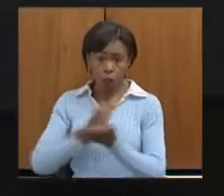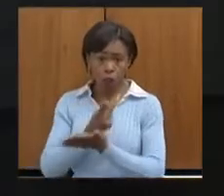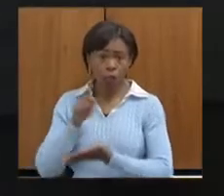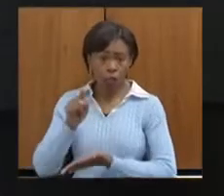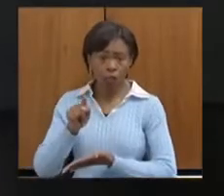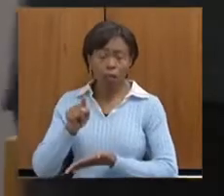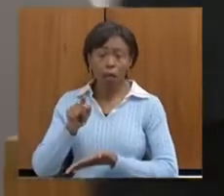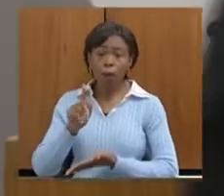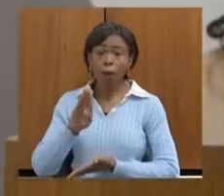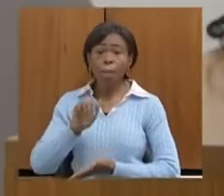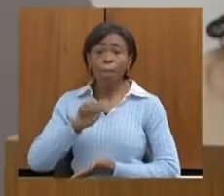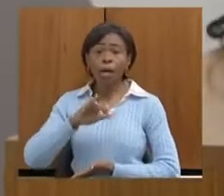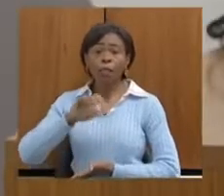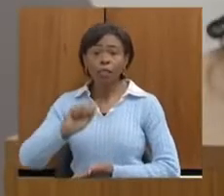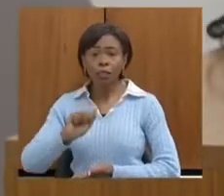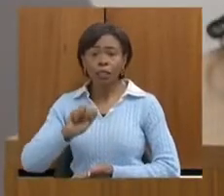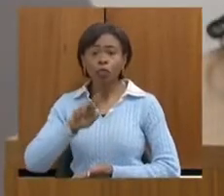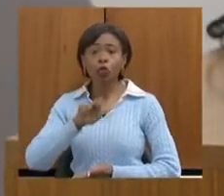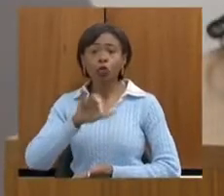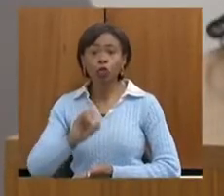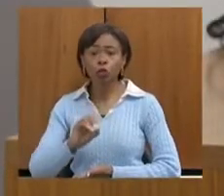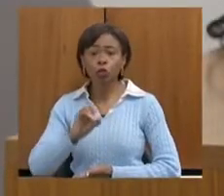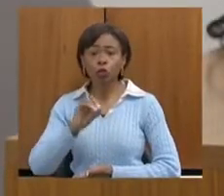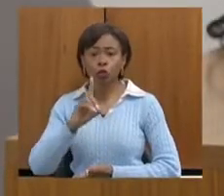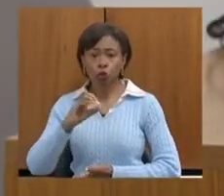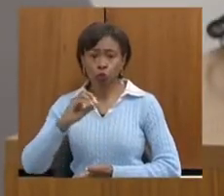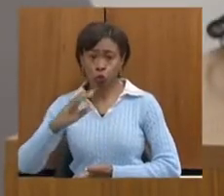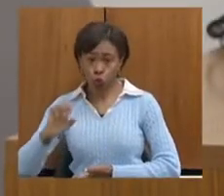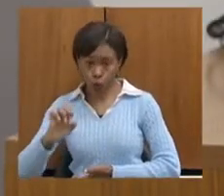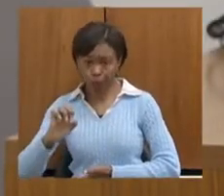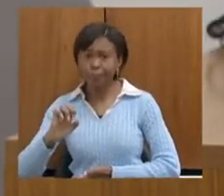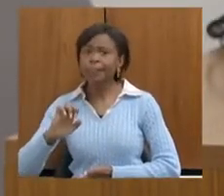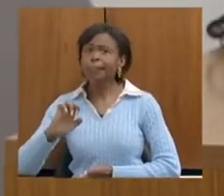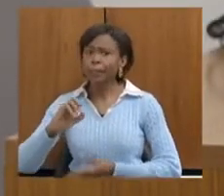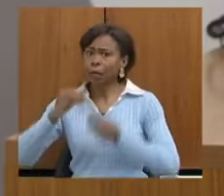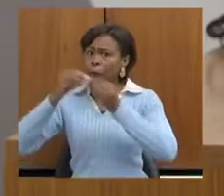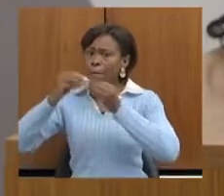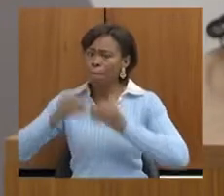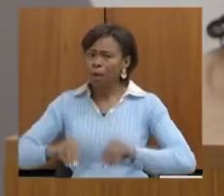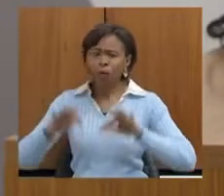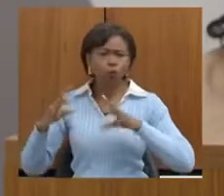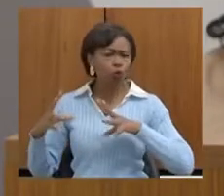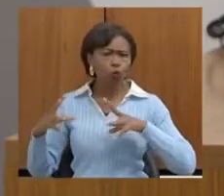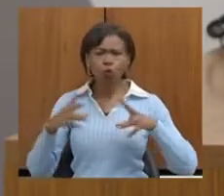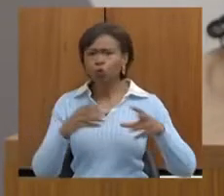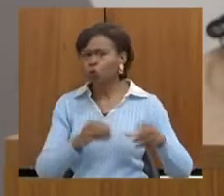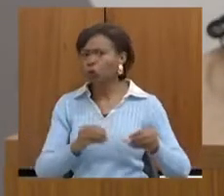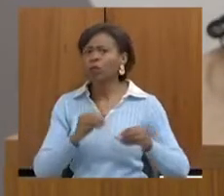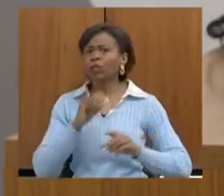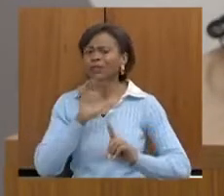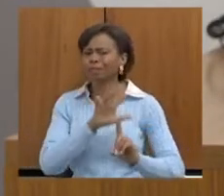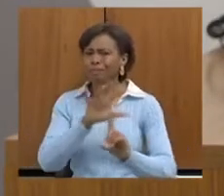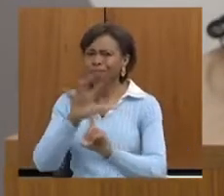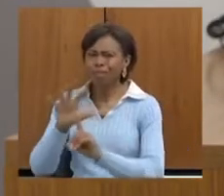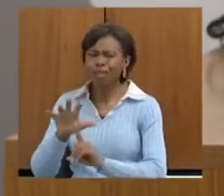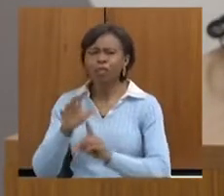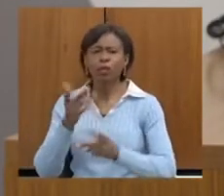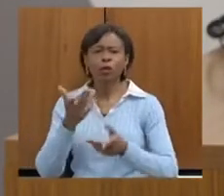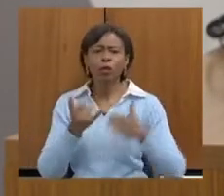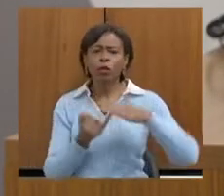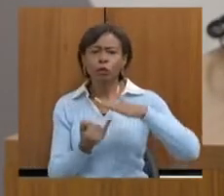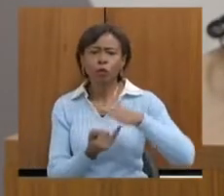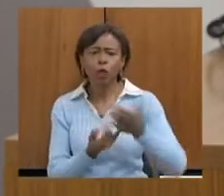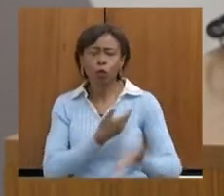que nos impacta a todos seja como órgão público seja como cidadãos mineiros